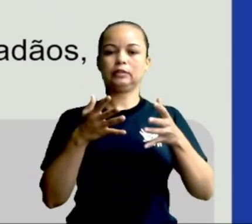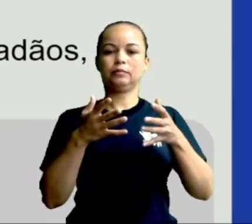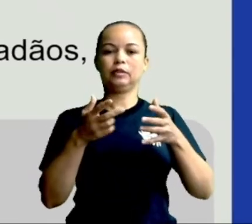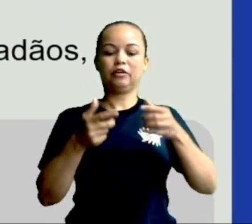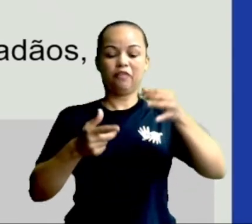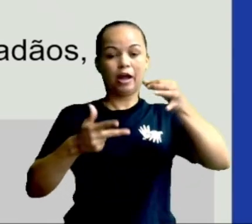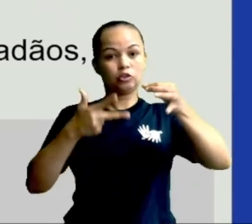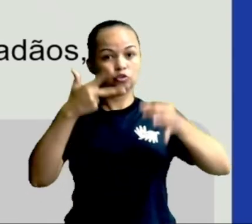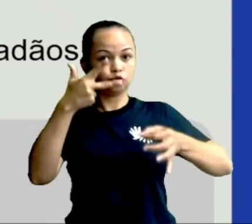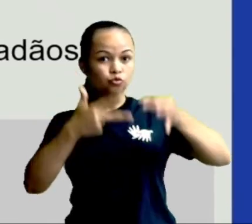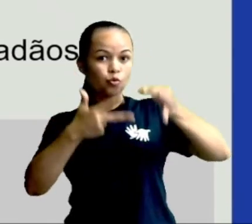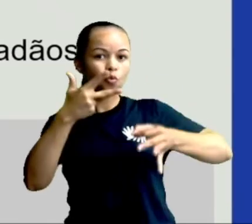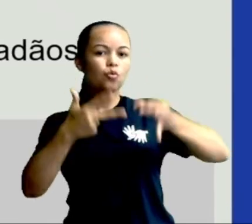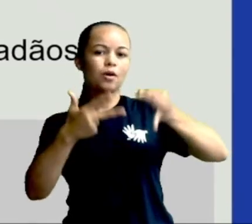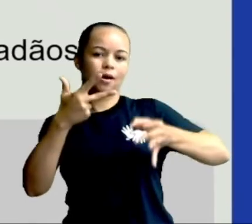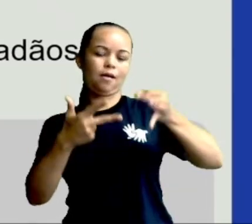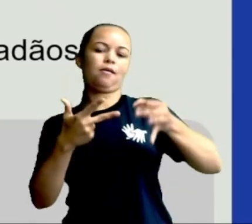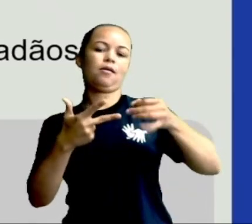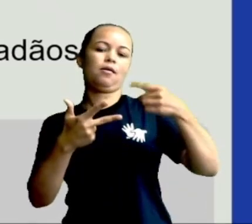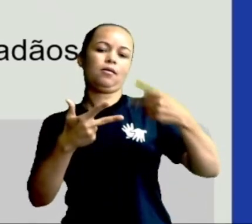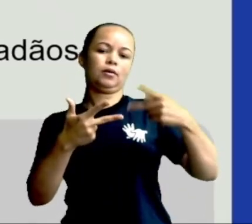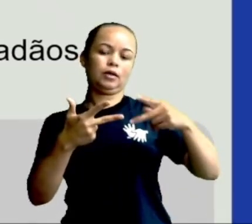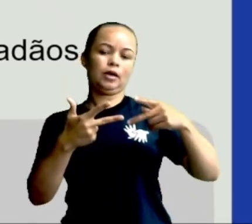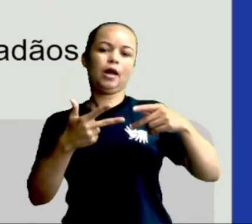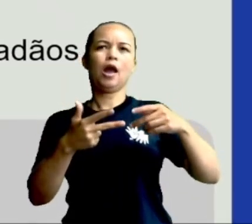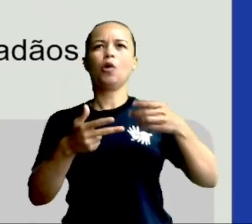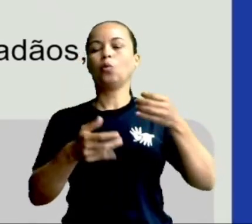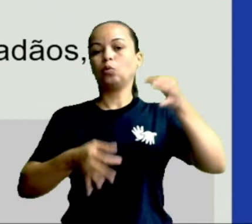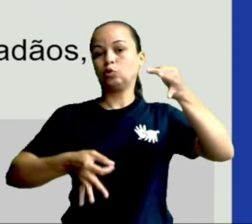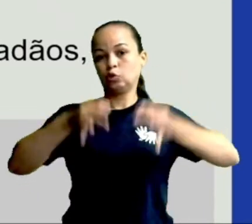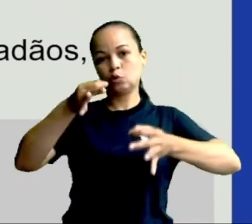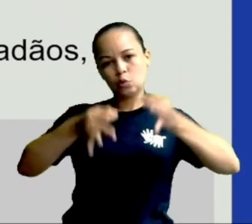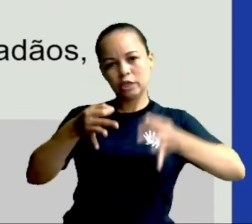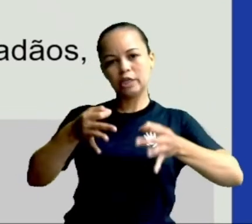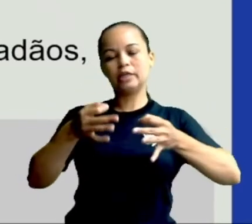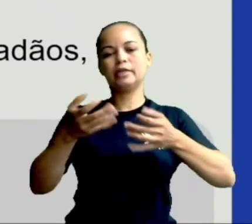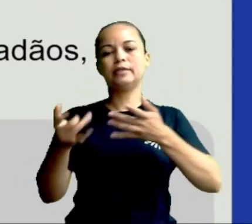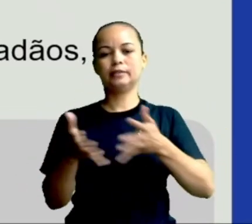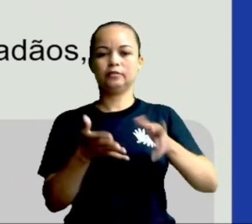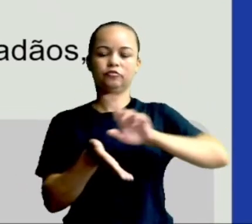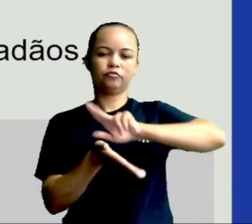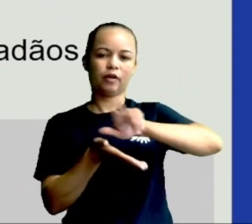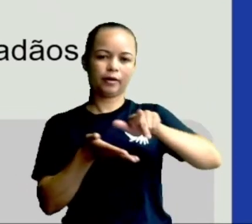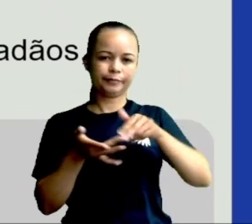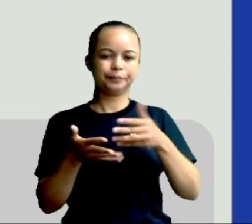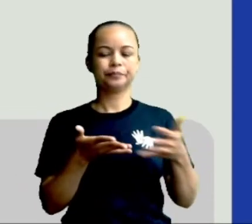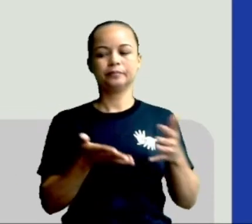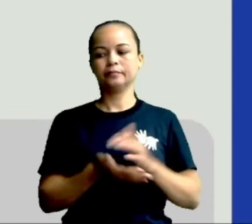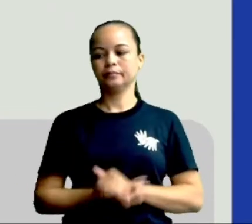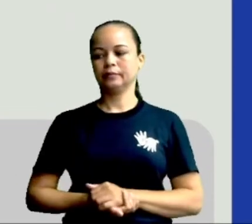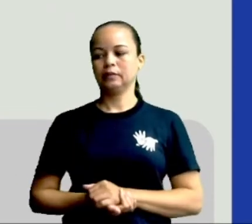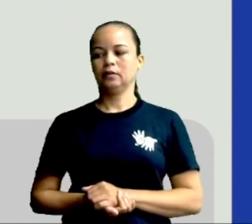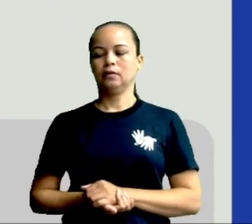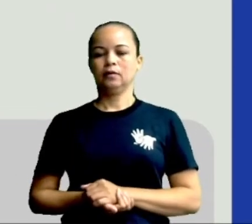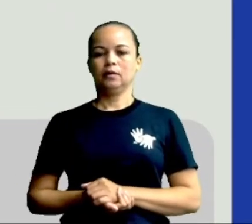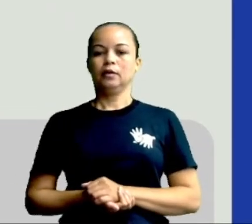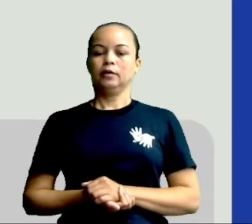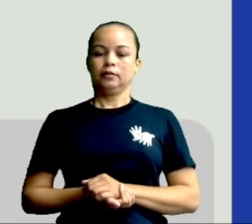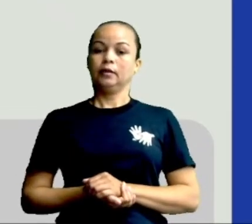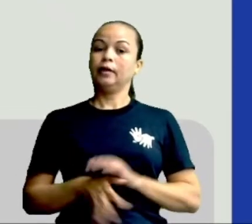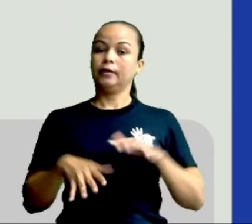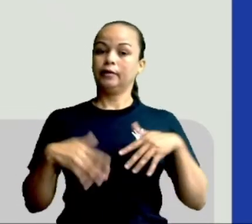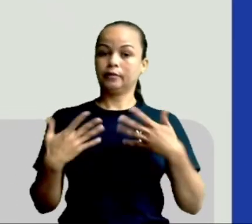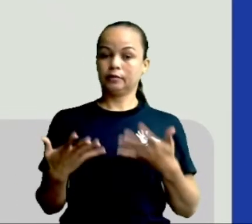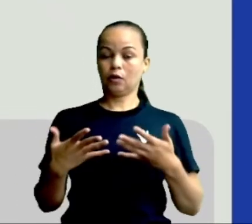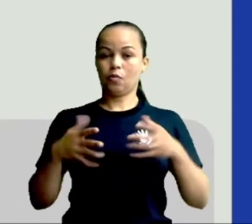vai julgar né quem vai julgar é o juiz o juiz enfim a gente vai a nem Track bom